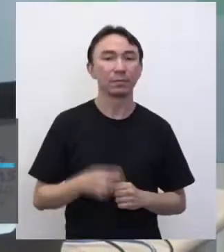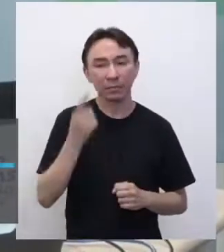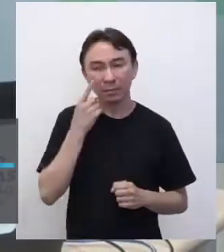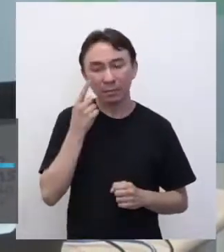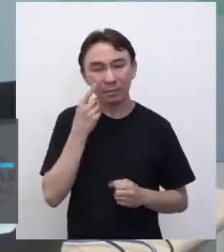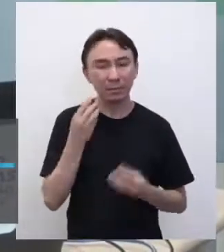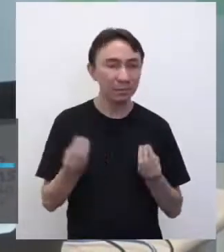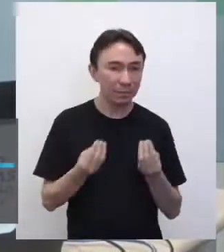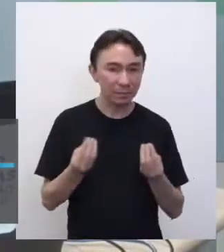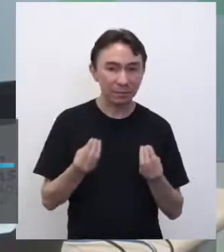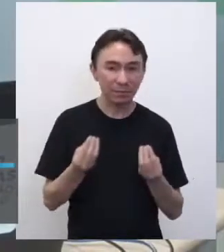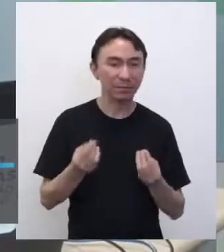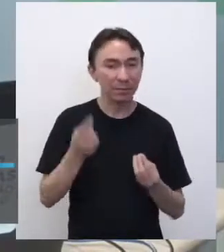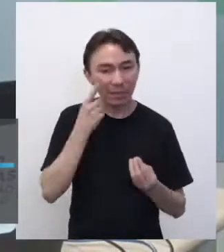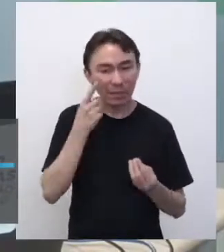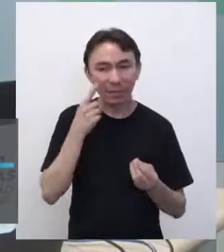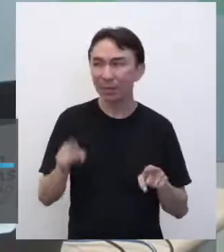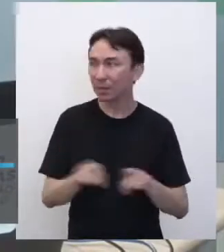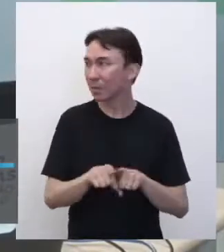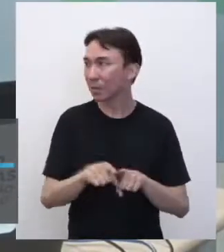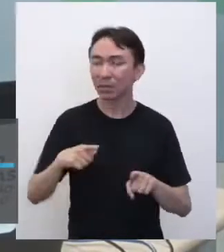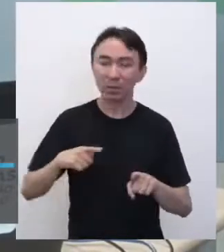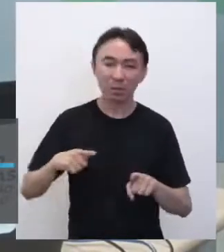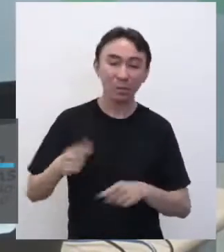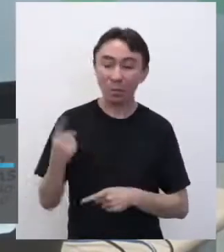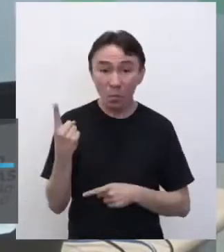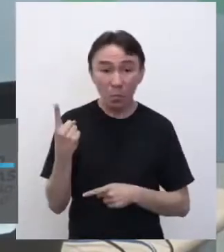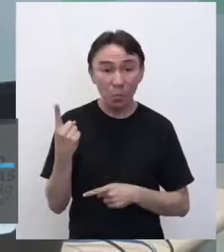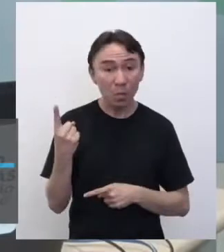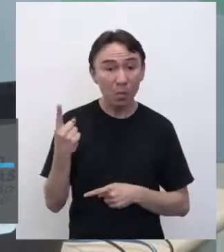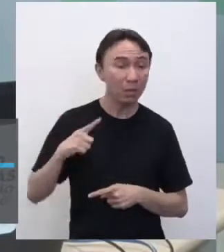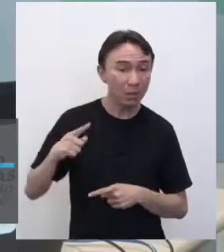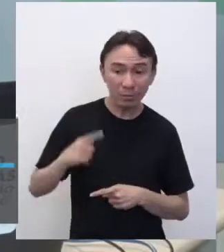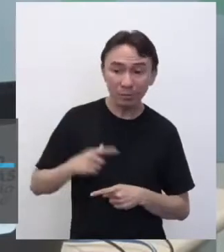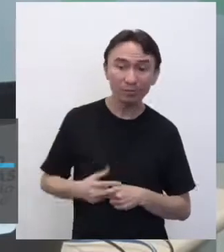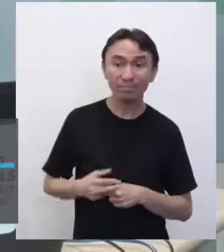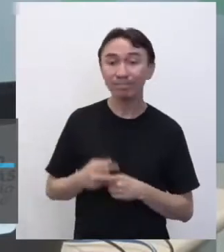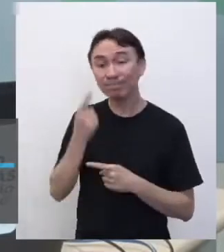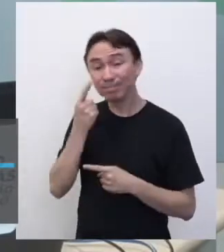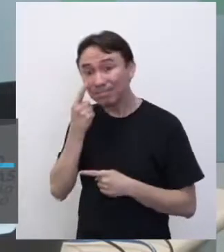Previously. Legal. E tem uma aqui que eu não estou enxergando. Acho que a luz...